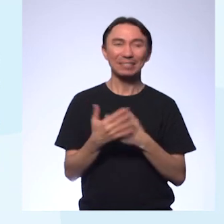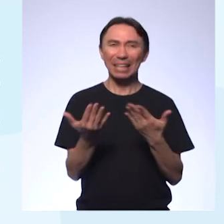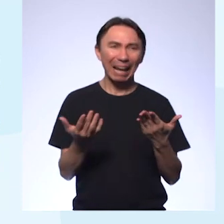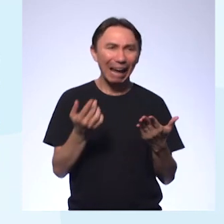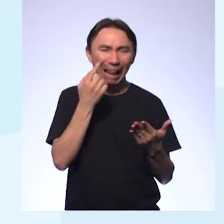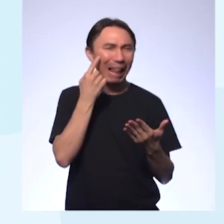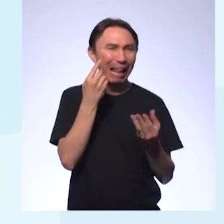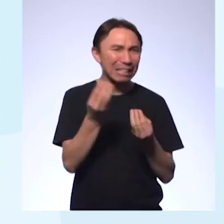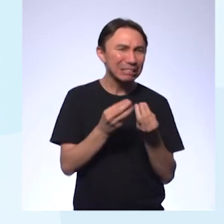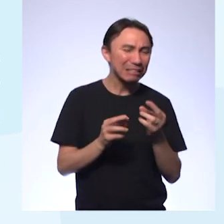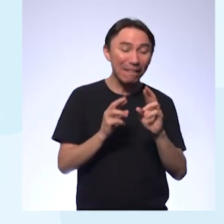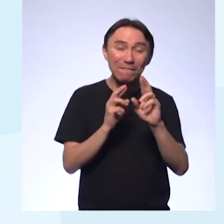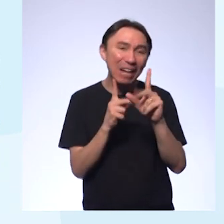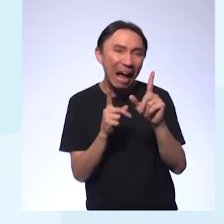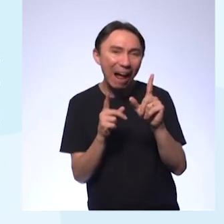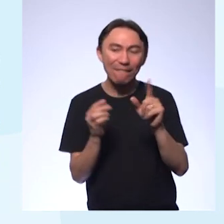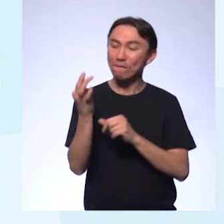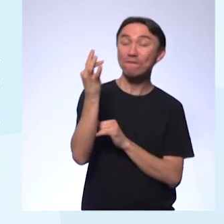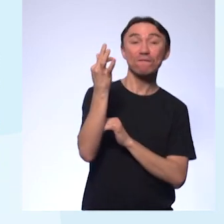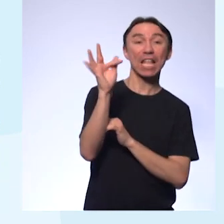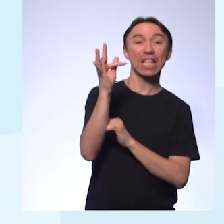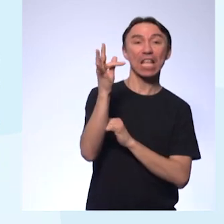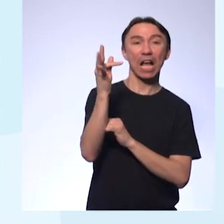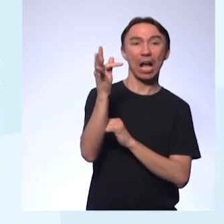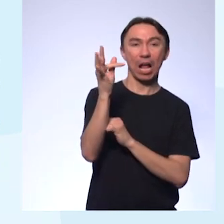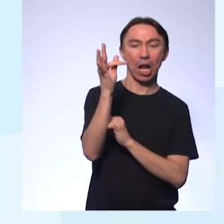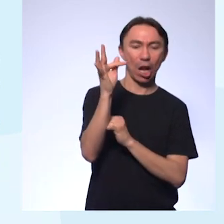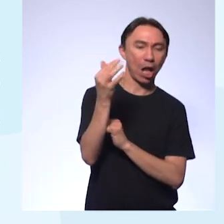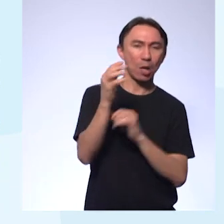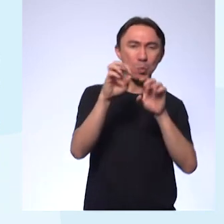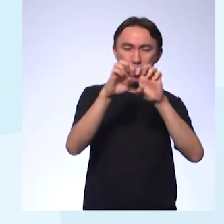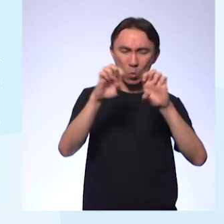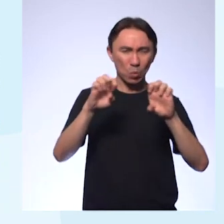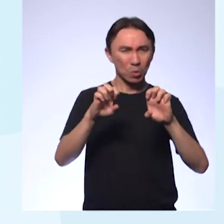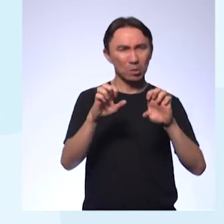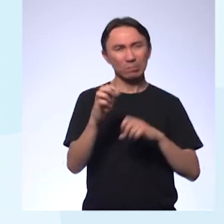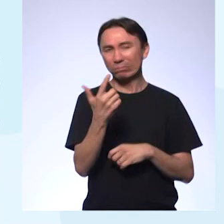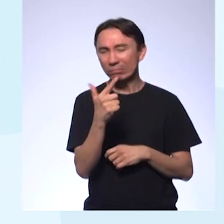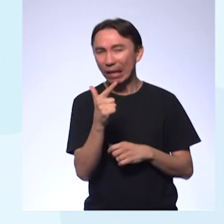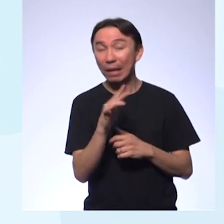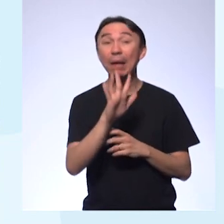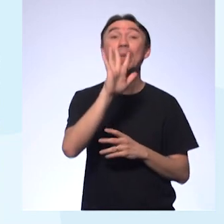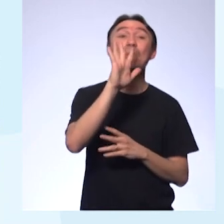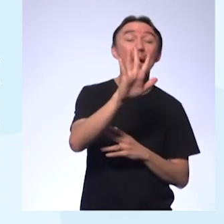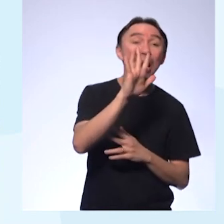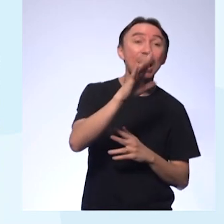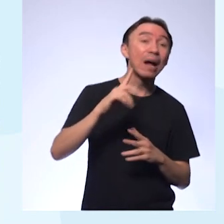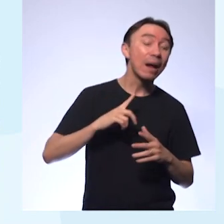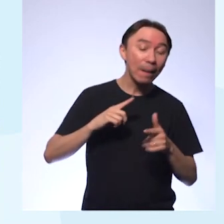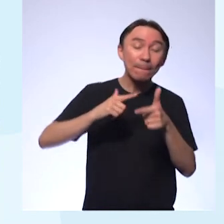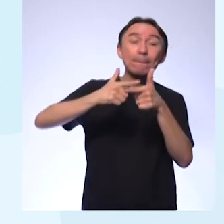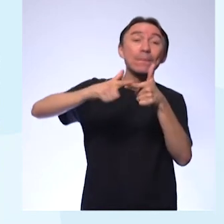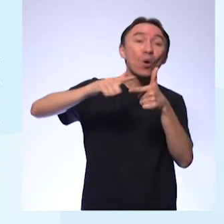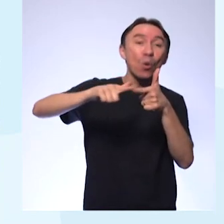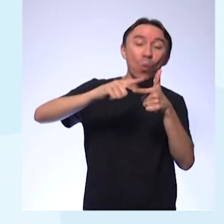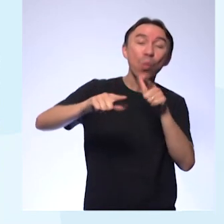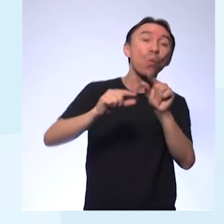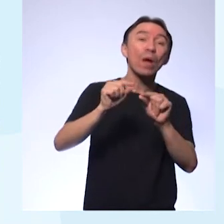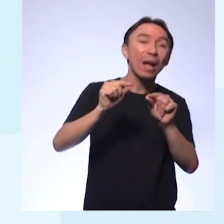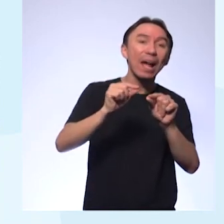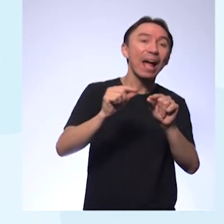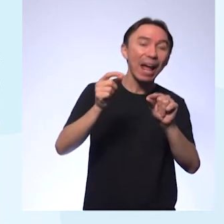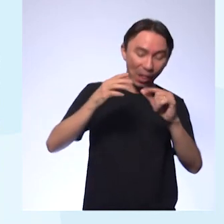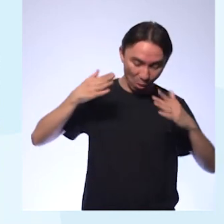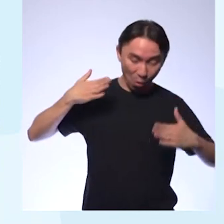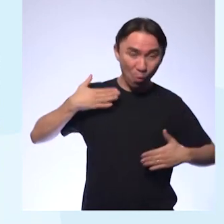apresenta a diferença da propriedade física que nós vimos no anterior. E sim, ele vai causar algum problema nas propriedades biológicas, que